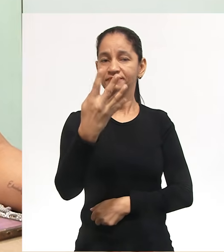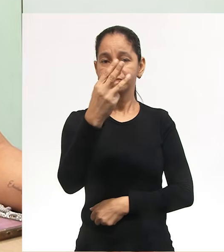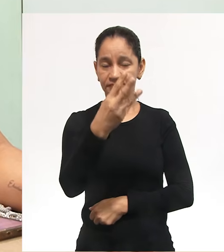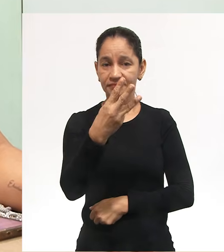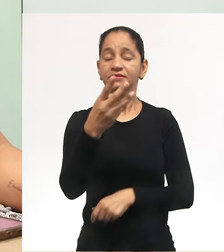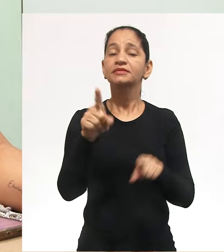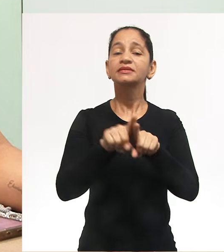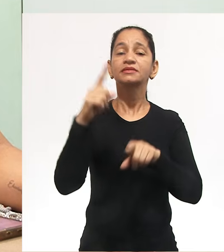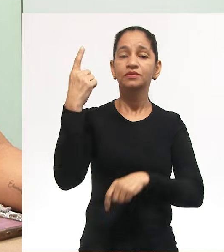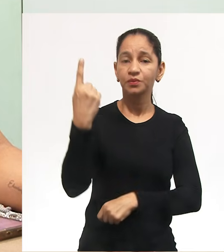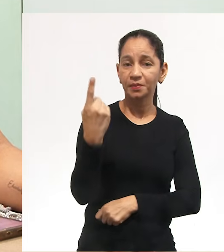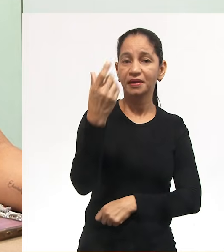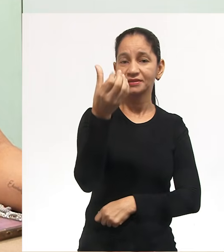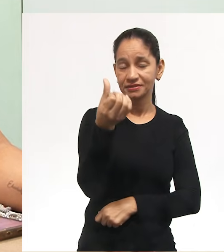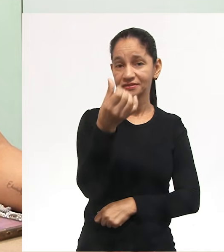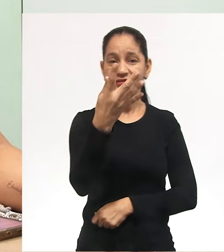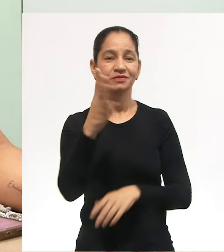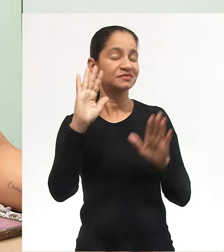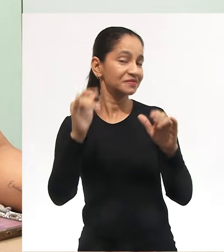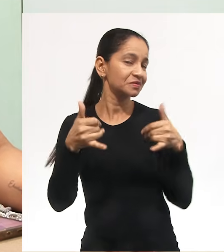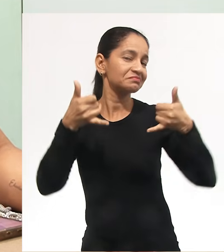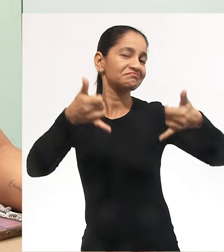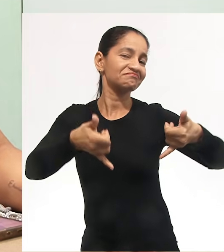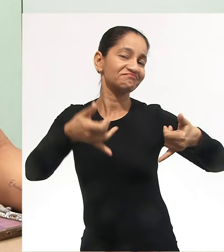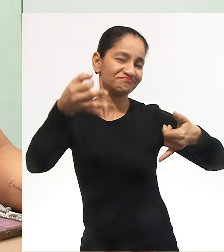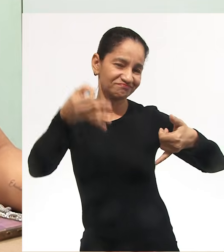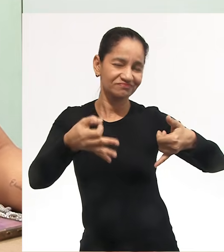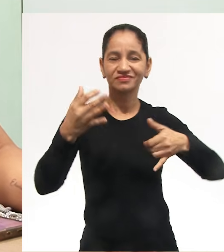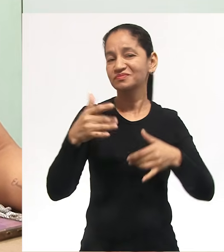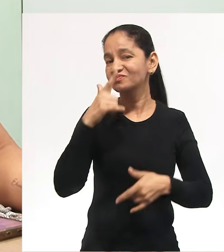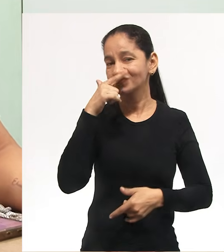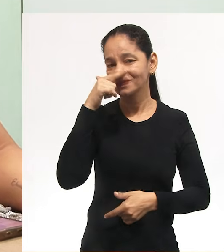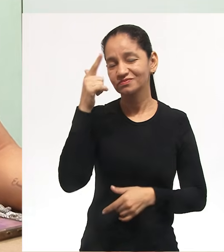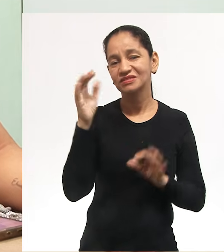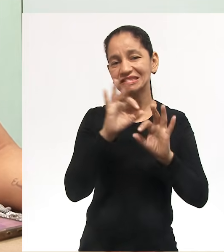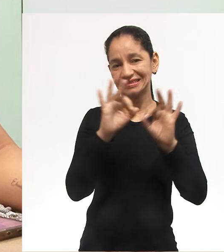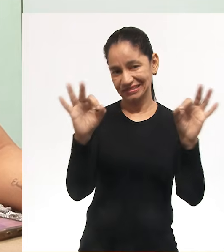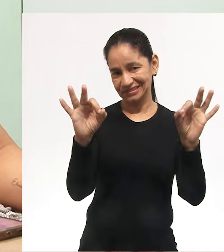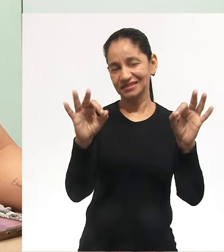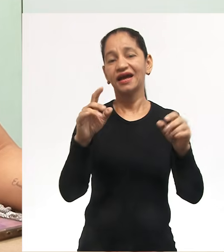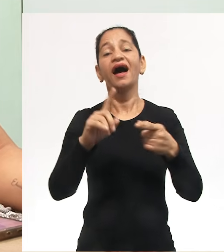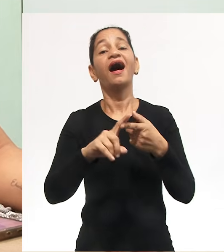anos, 1,64 m, de salto eu fico mais alta, é claro, e mais bonita também, né?